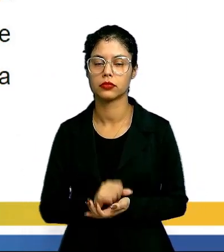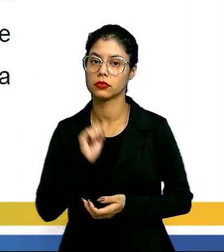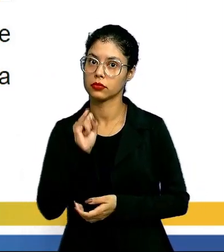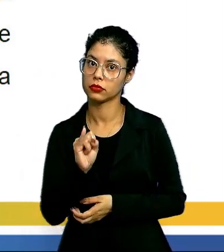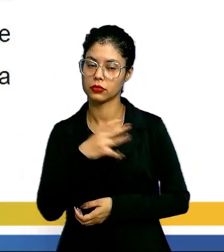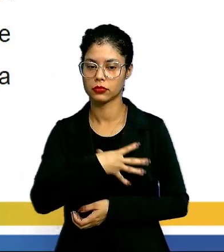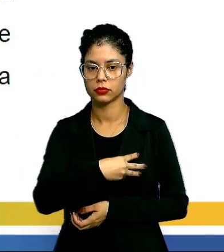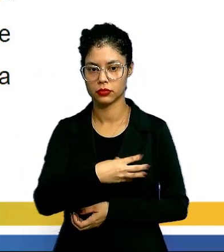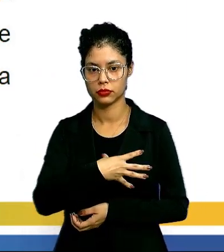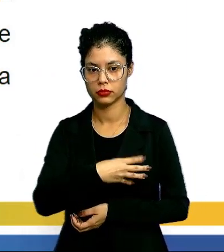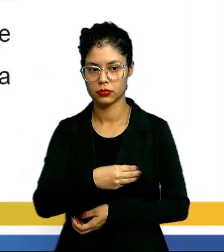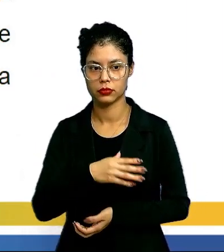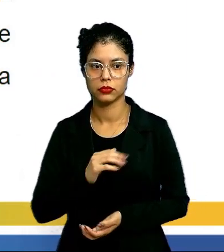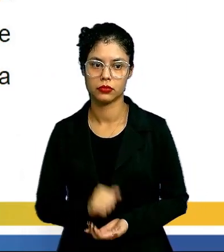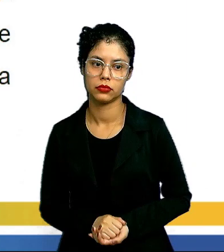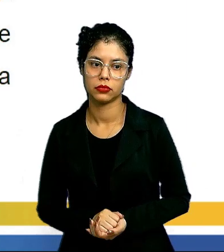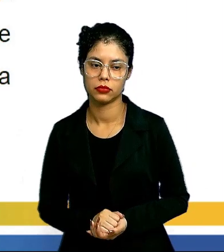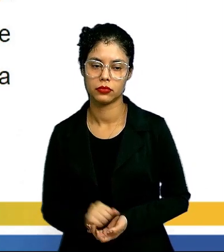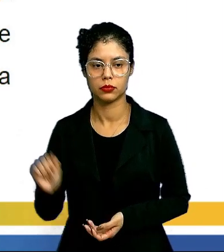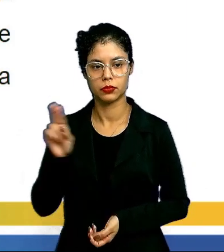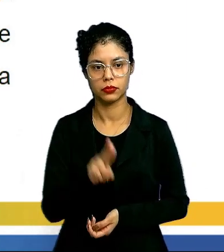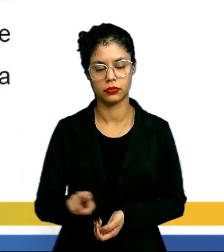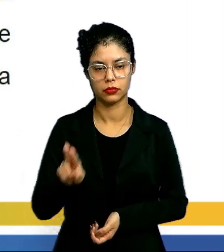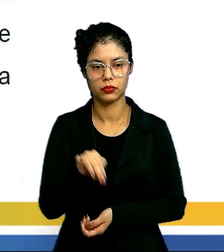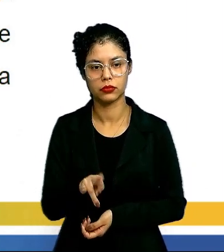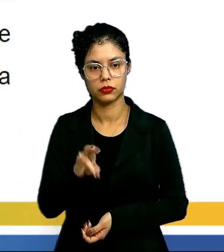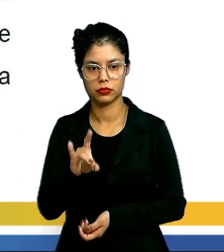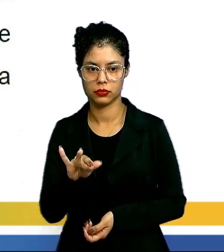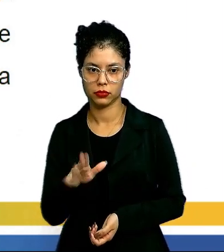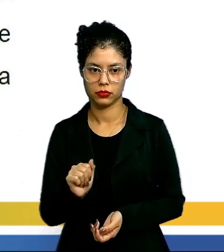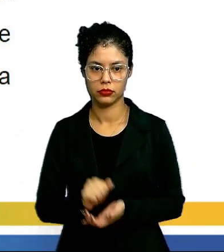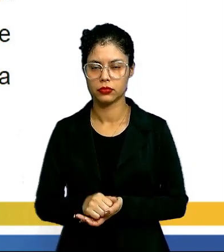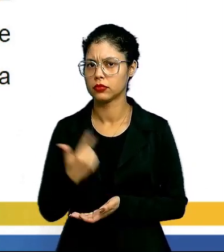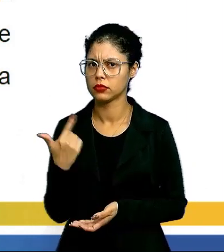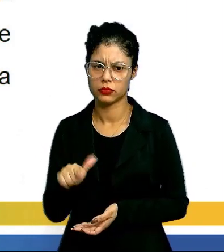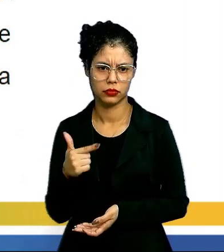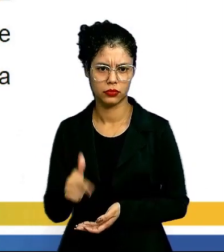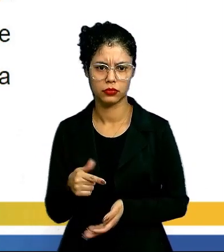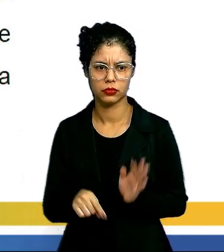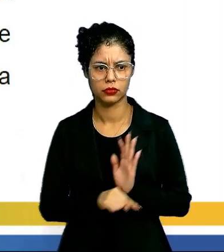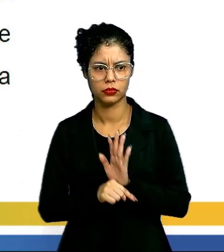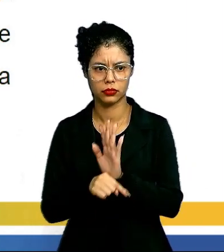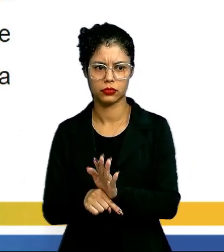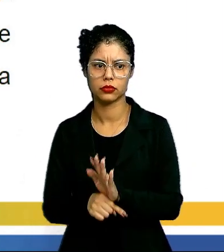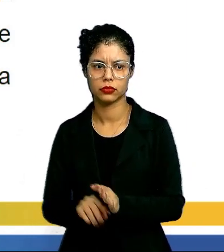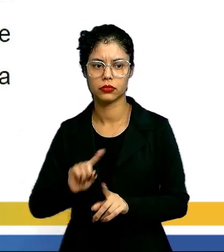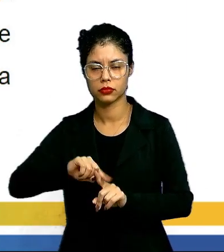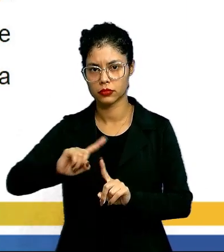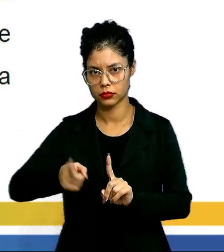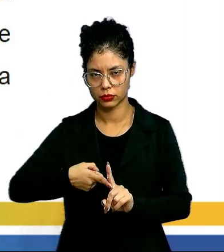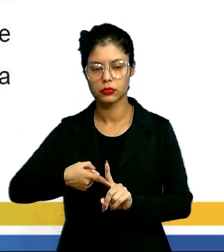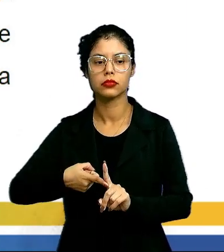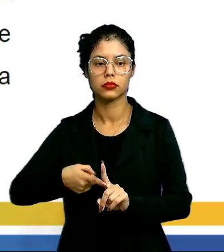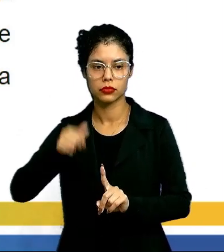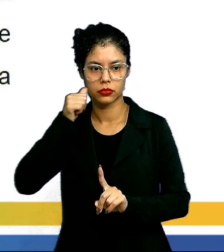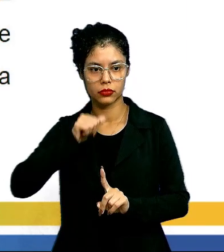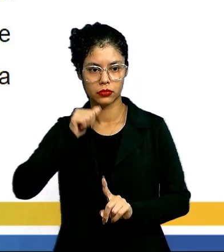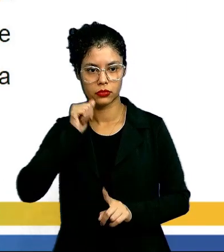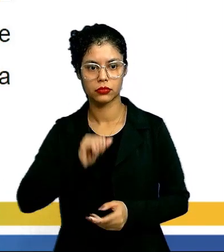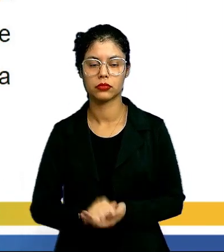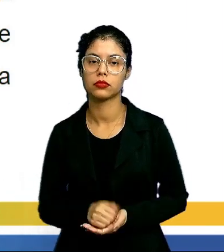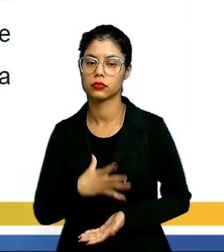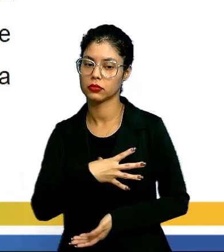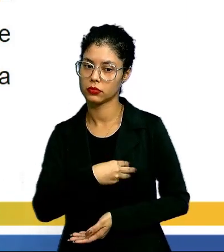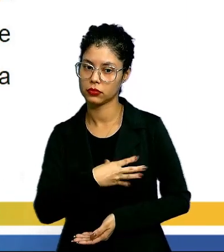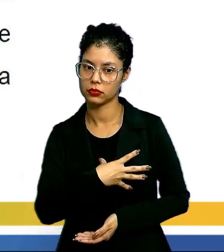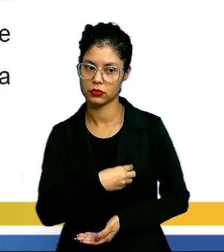ao médico se está amamentando. O uso de nimesulida não é recomendado para gestantes e mulheres